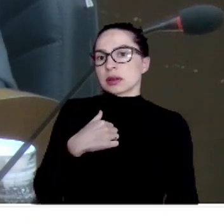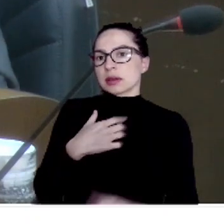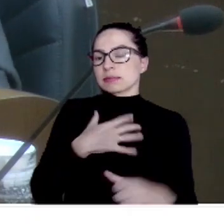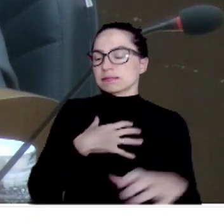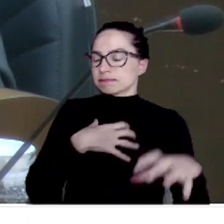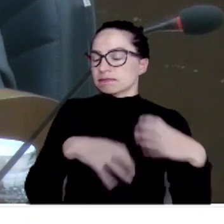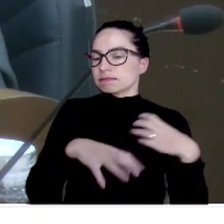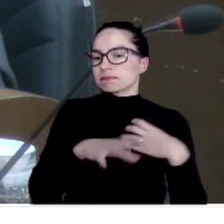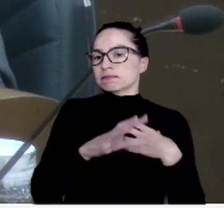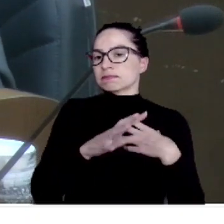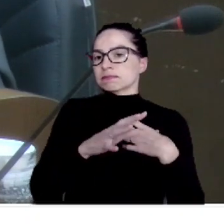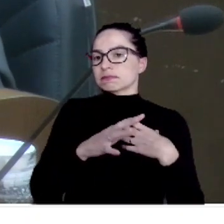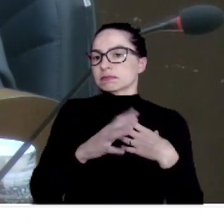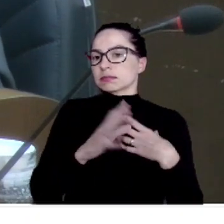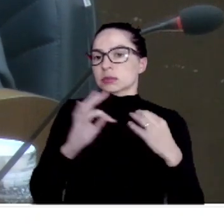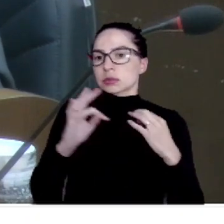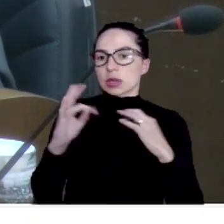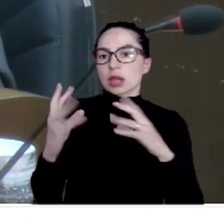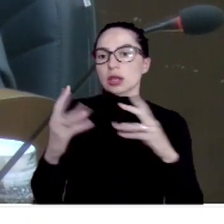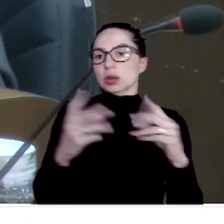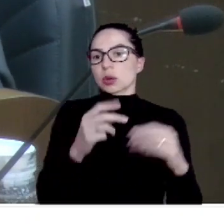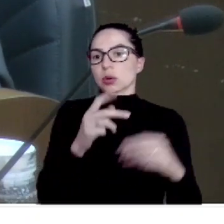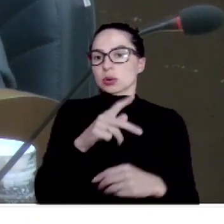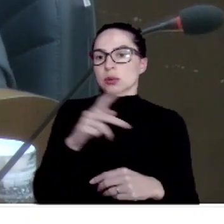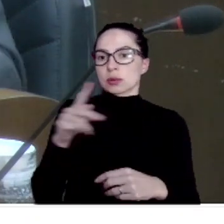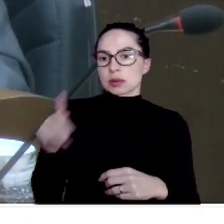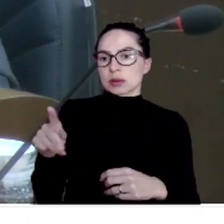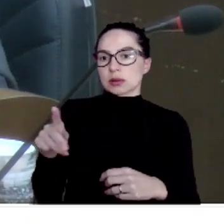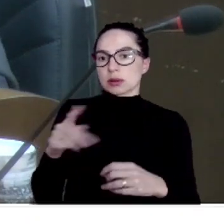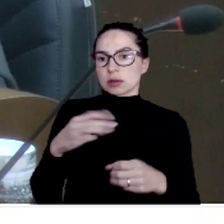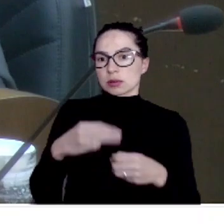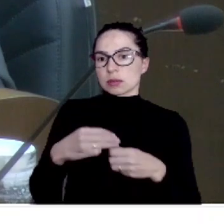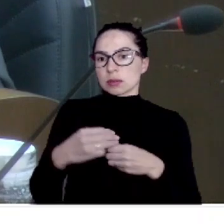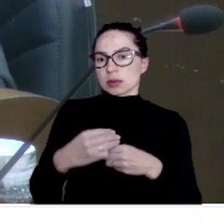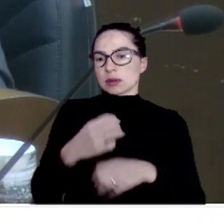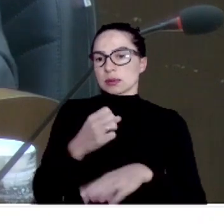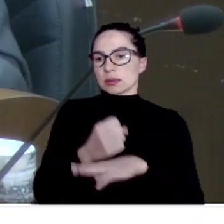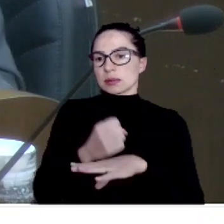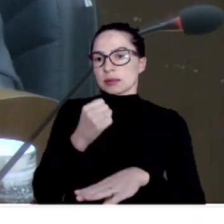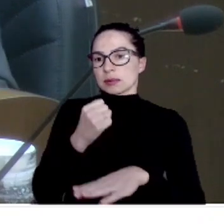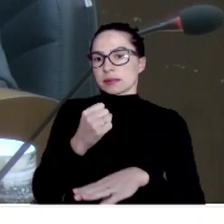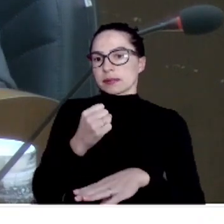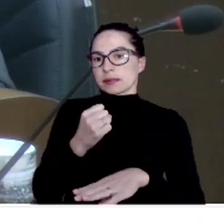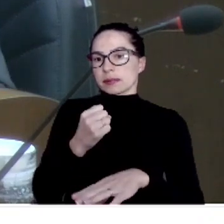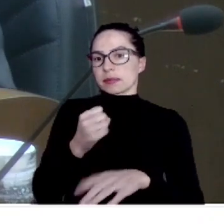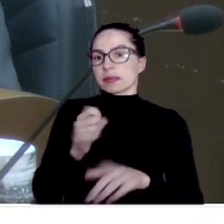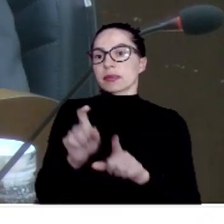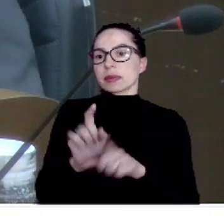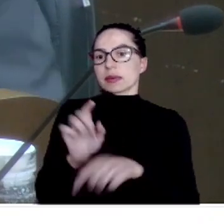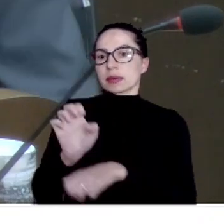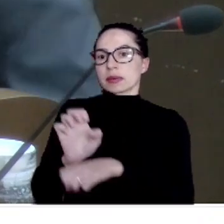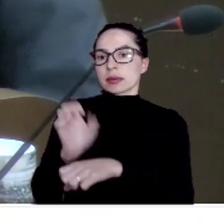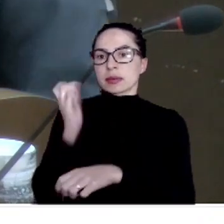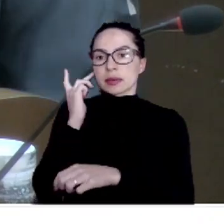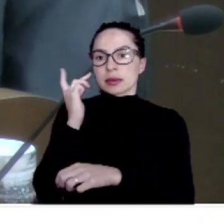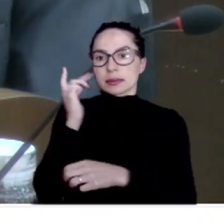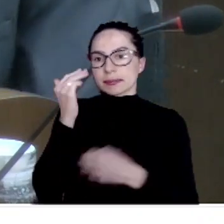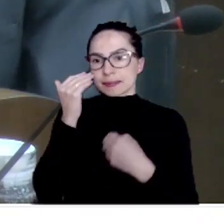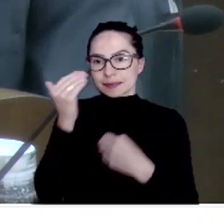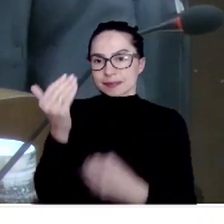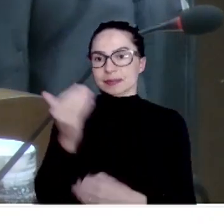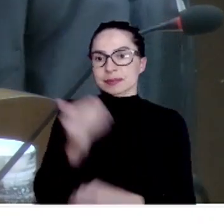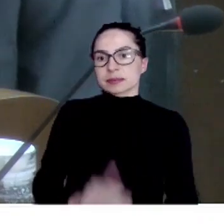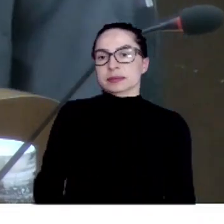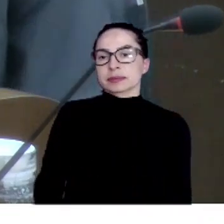solidariedade a todos os professores do município de Franca e do estado de São Paulo. Muito obrigado.